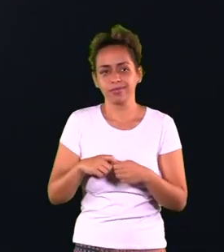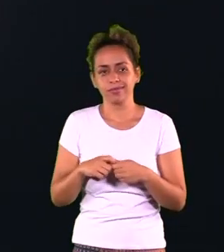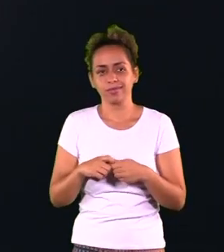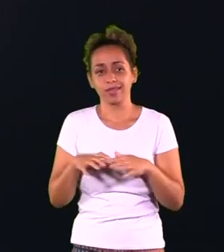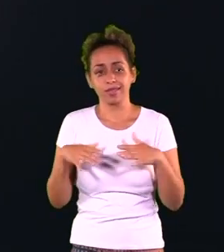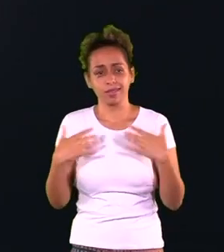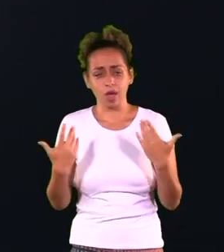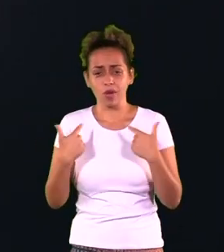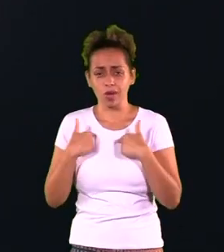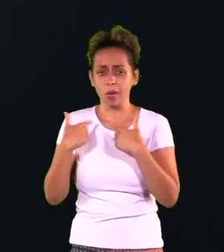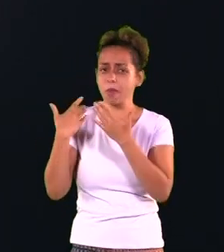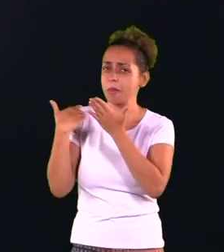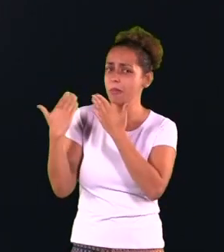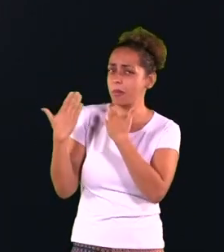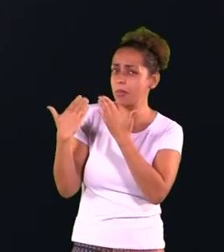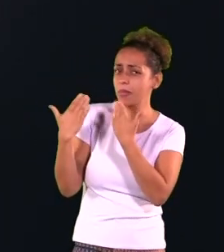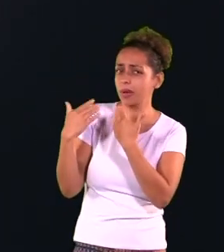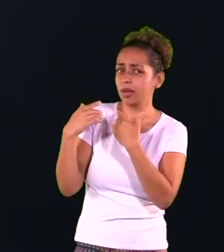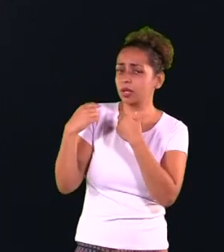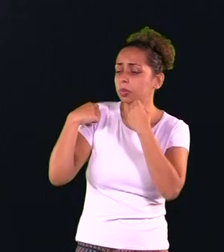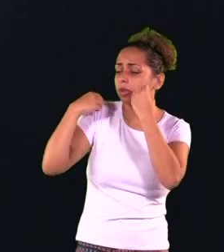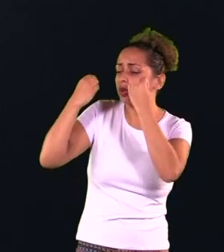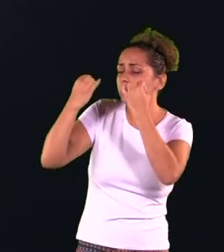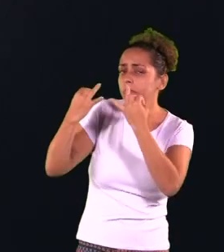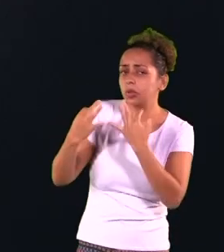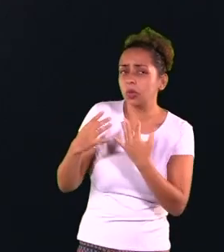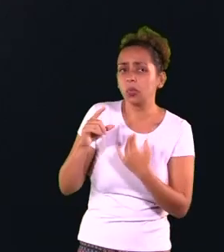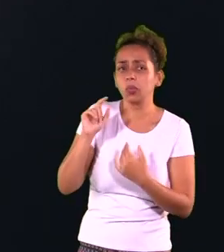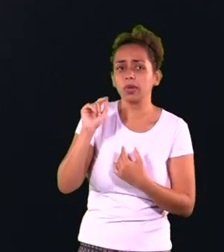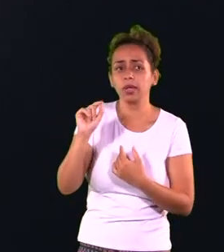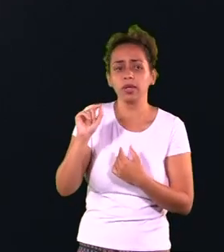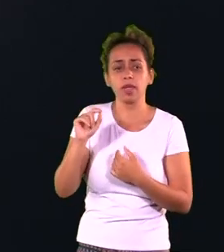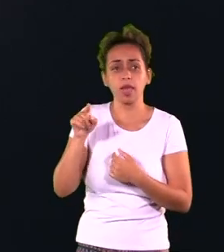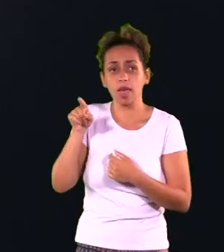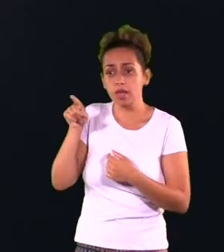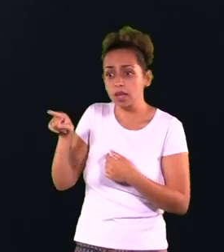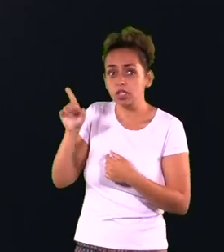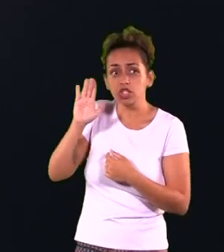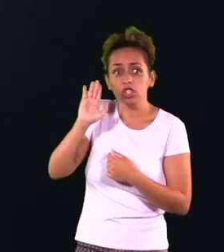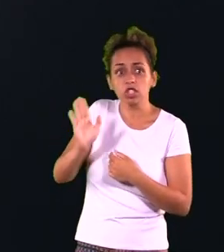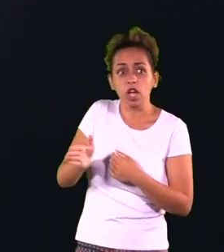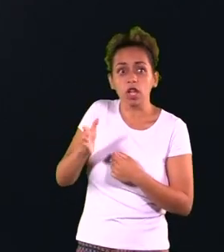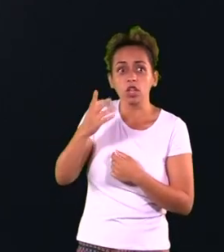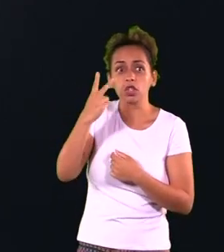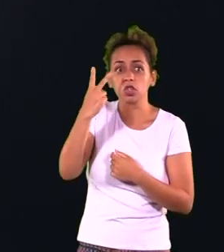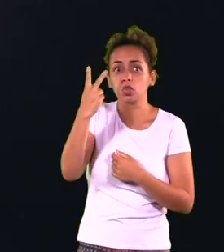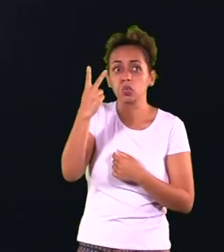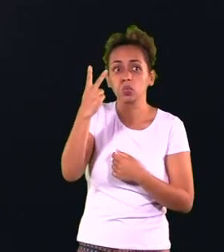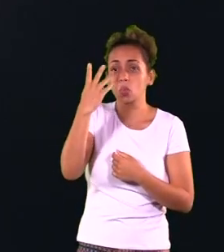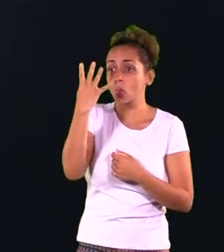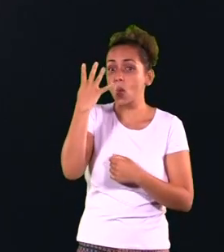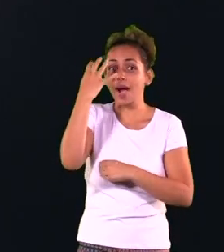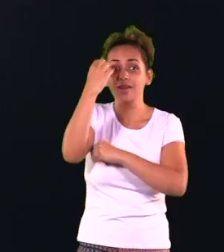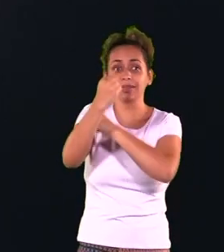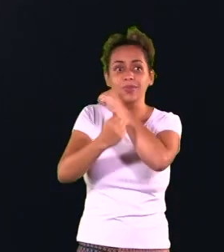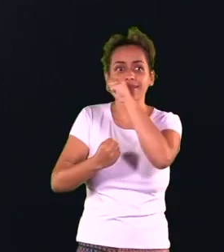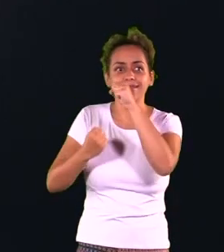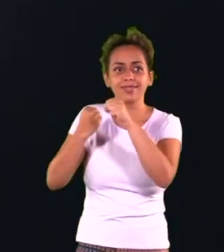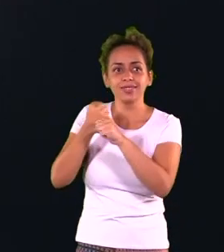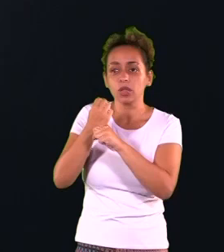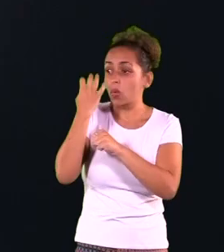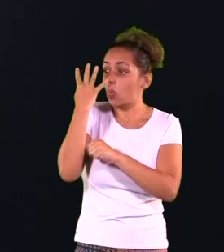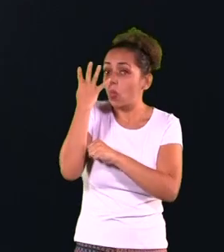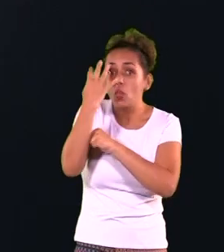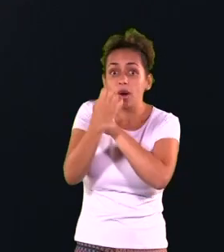ela ela ela me disse que após dois mandatos ela ainda tinha Vontade de